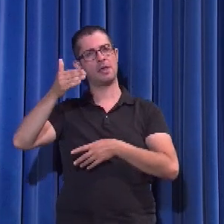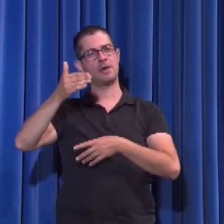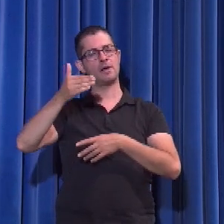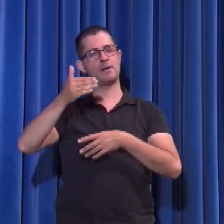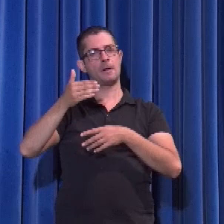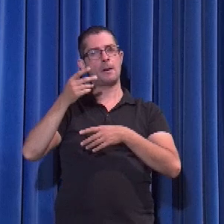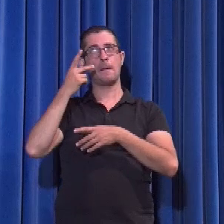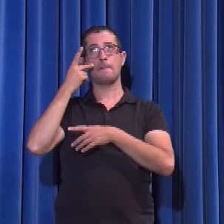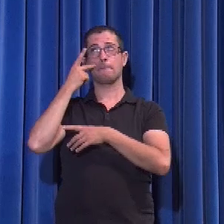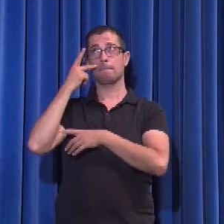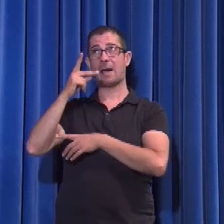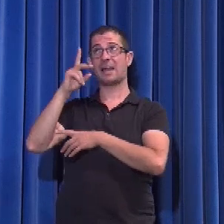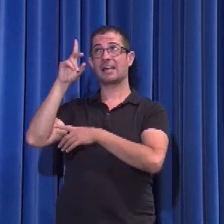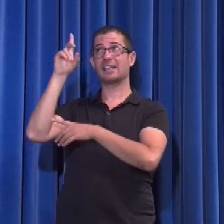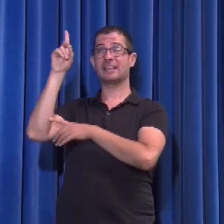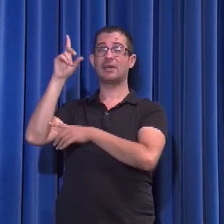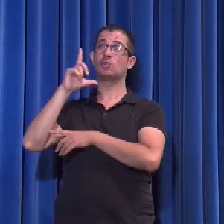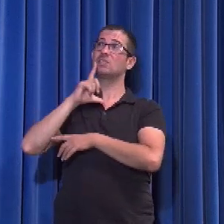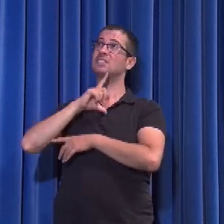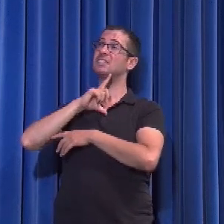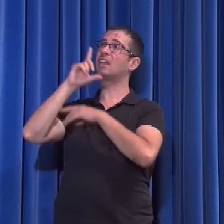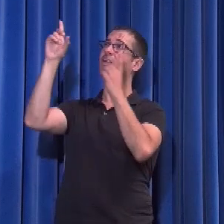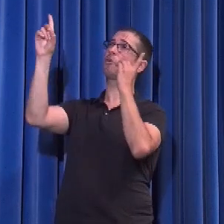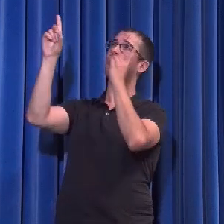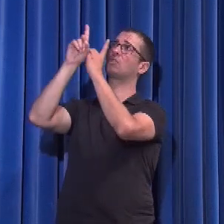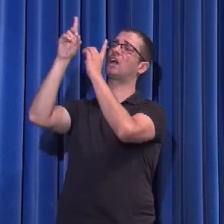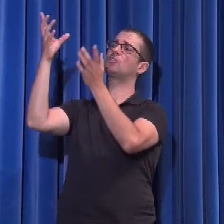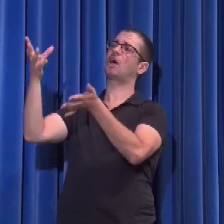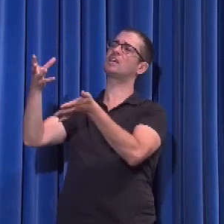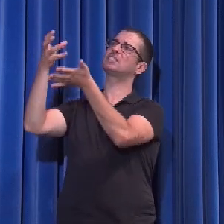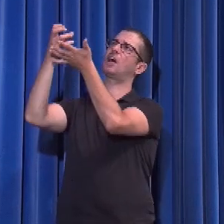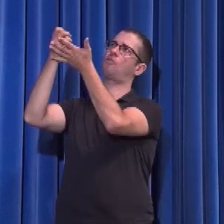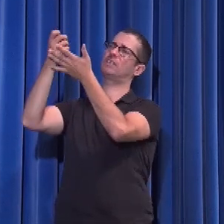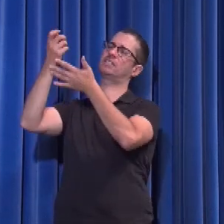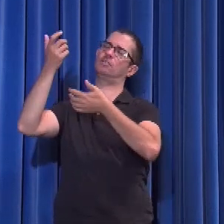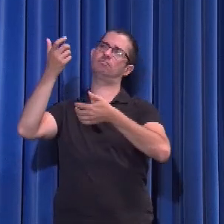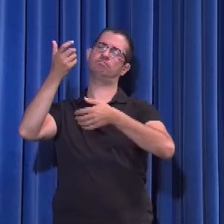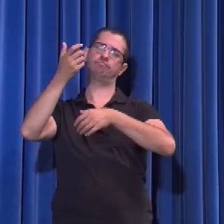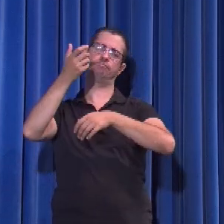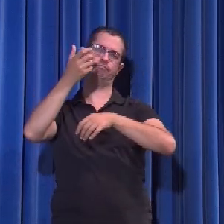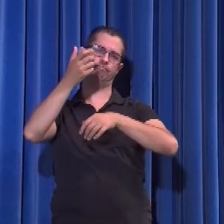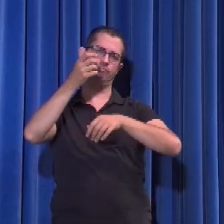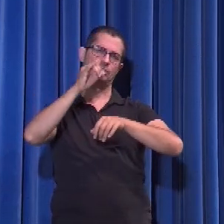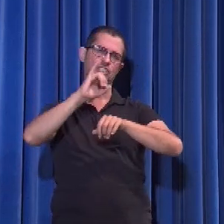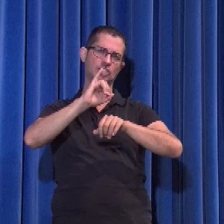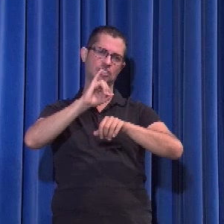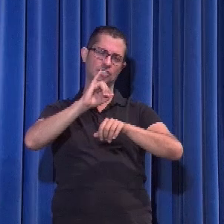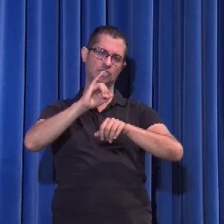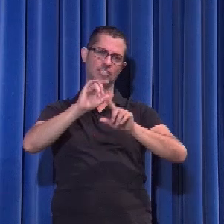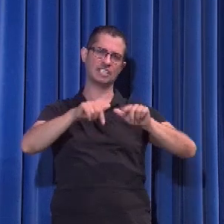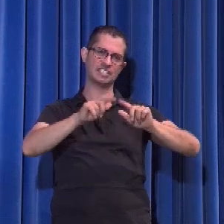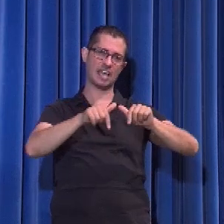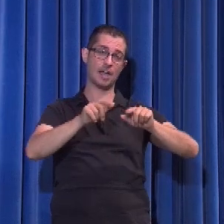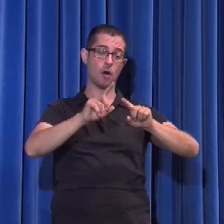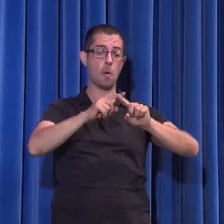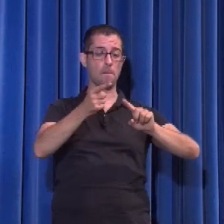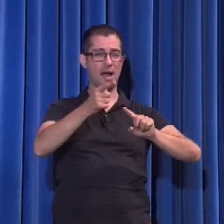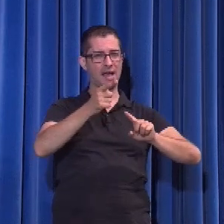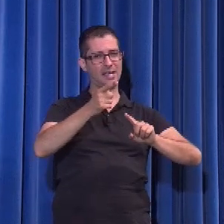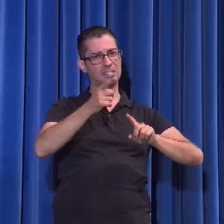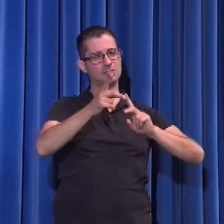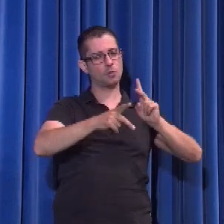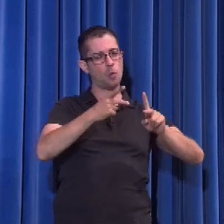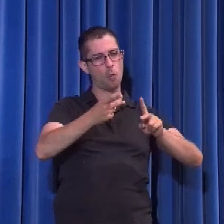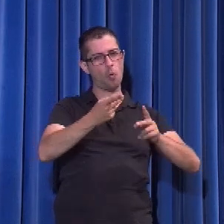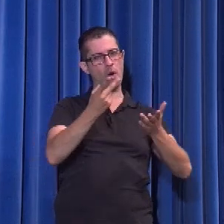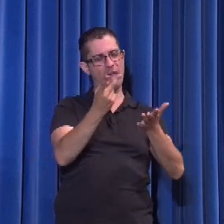Senhor nosso Deus está a salvação de Israel. Mas a coisa vergonhosa devorou o labor de nossos pais desde